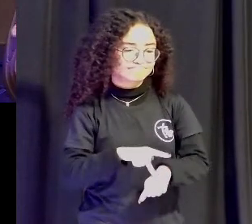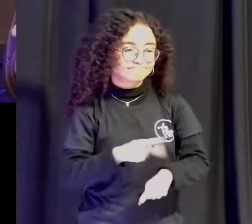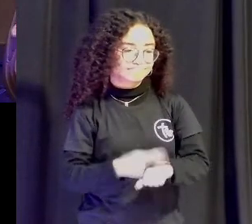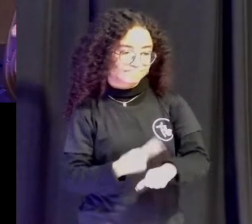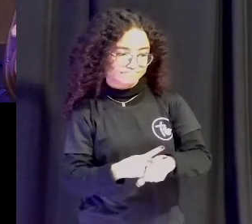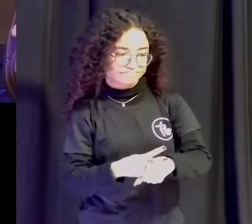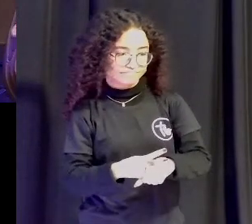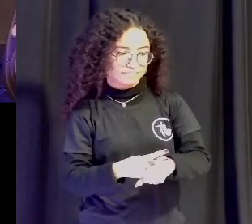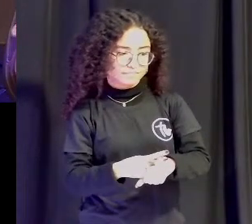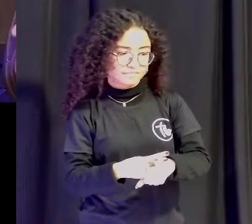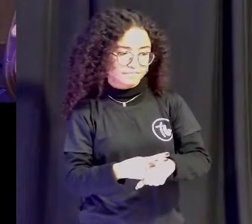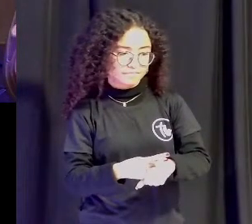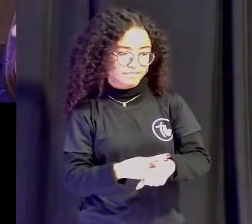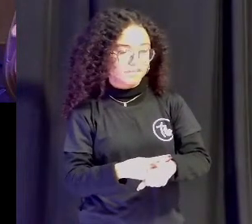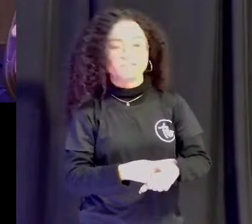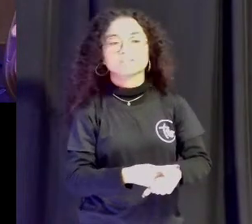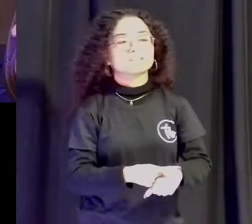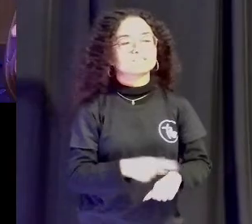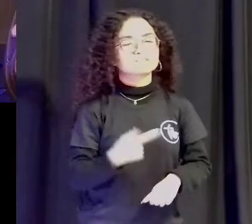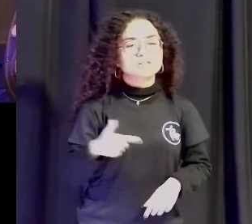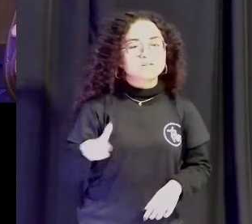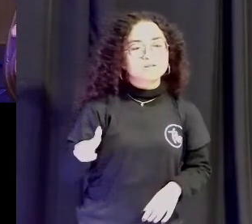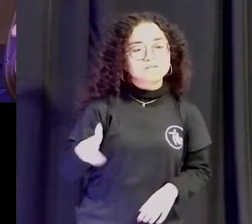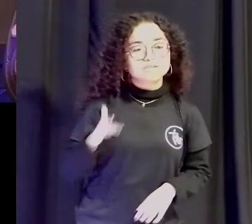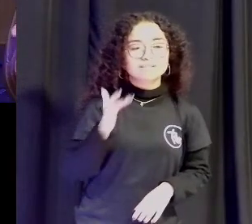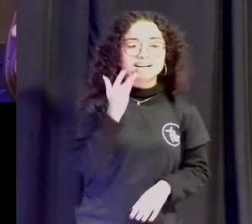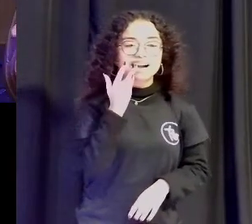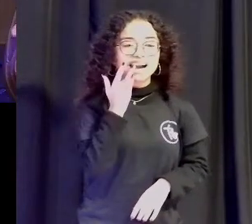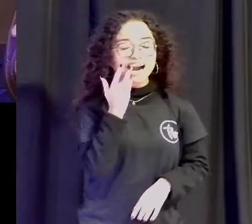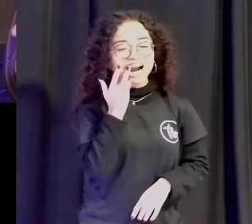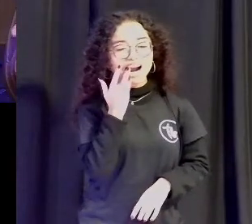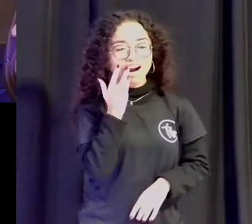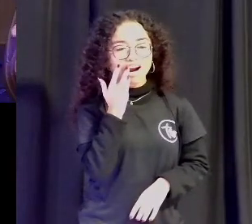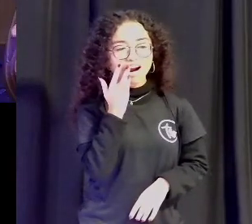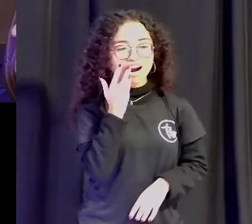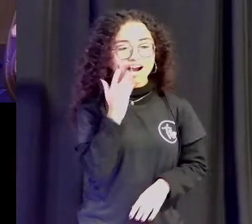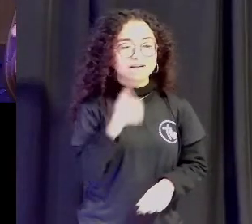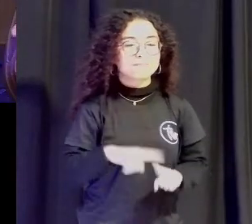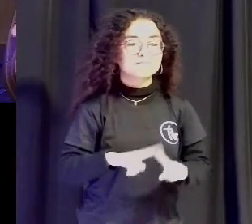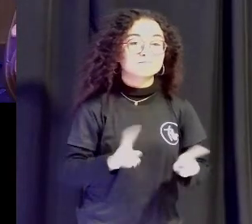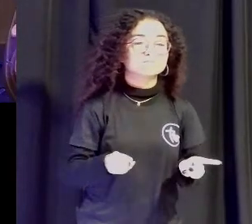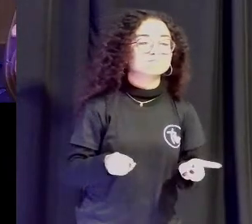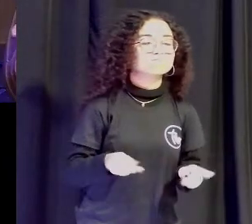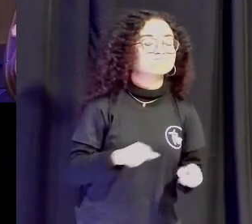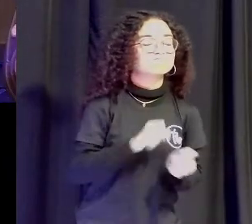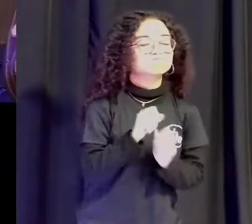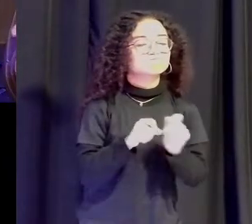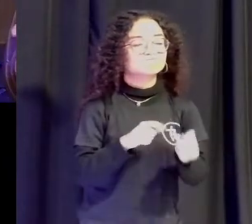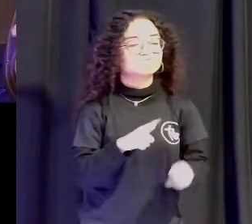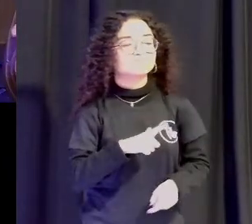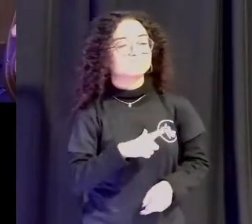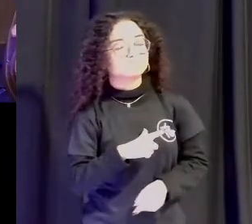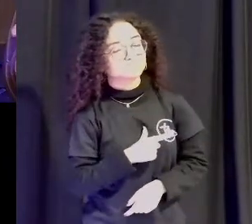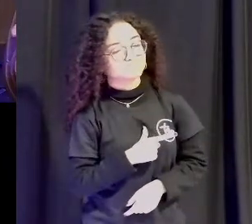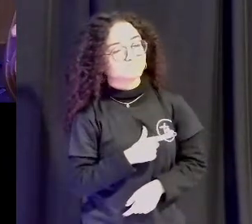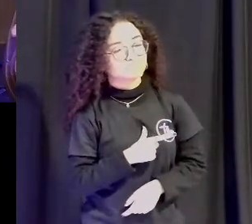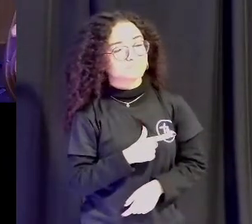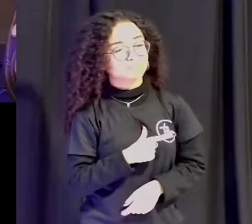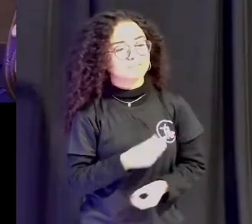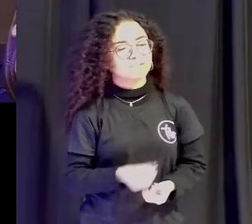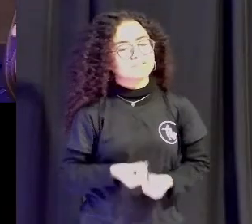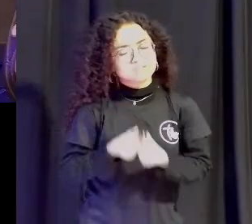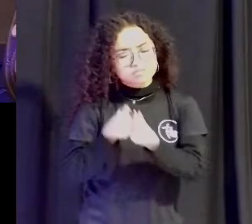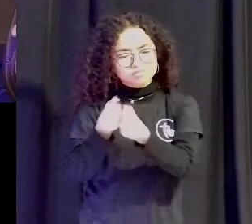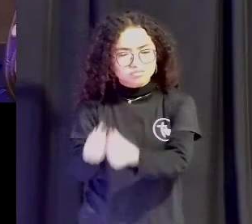prata, nós não temos ouro, mas o que eu tenho, isso te